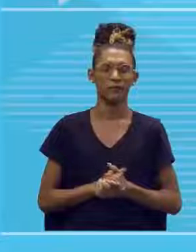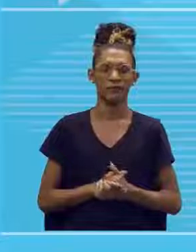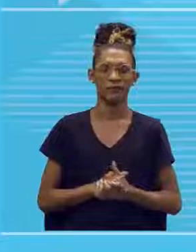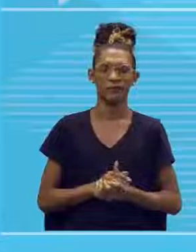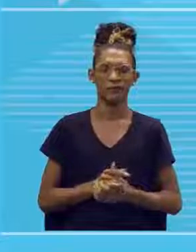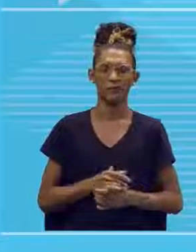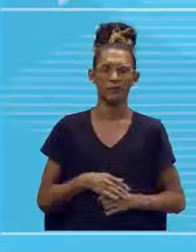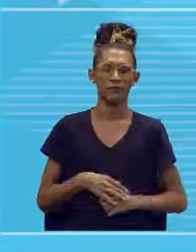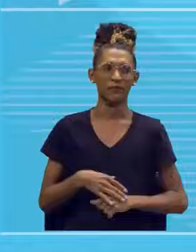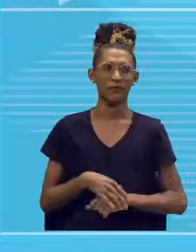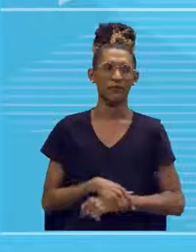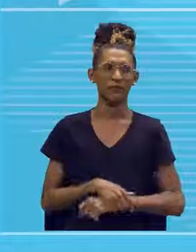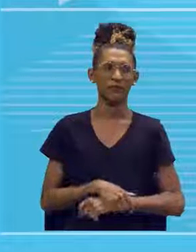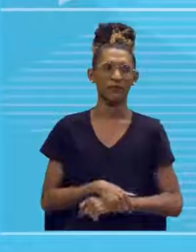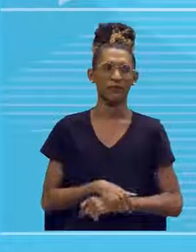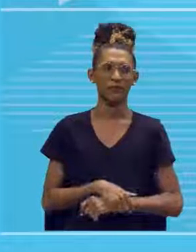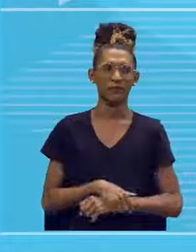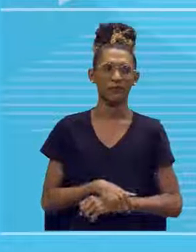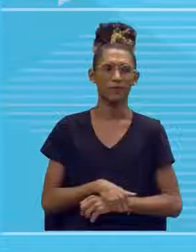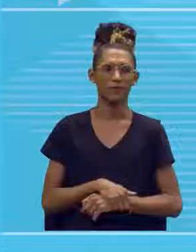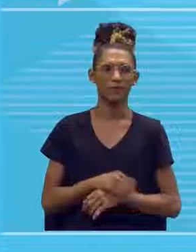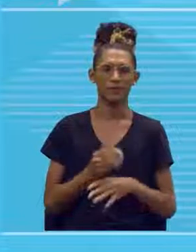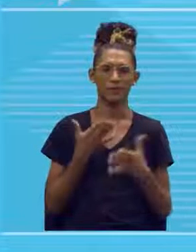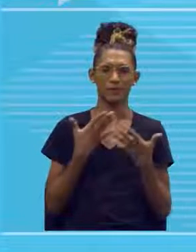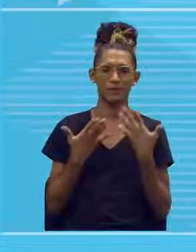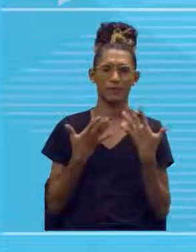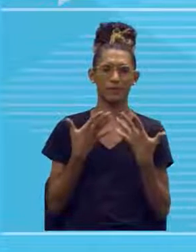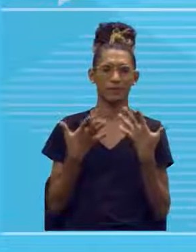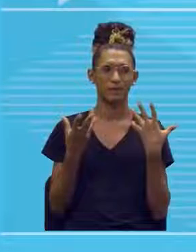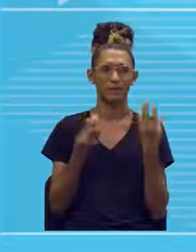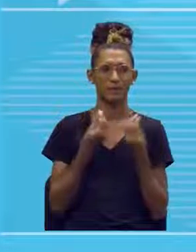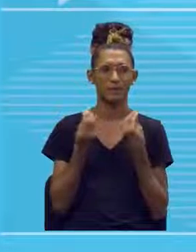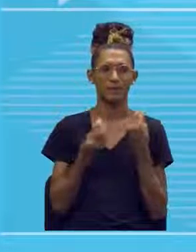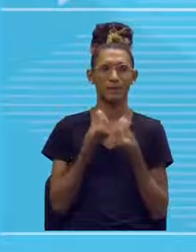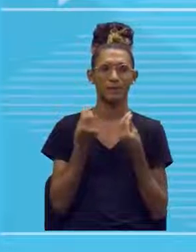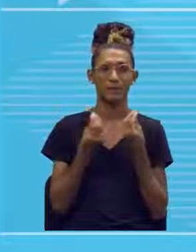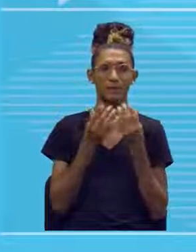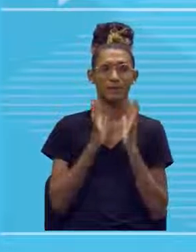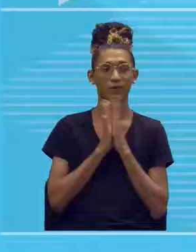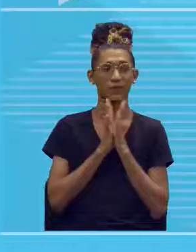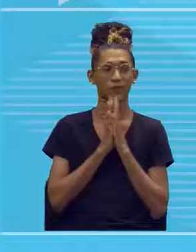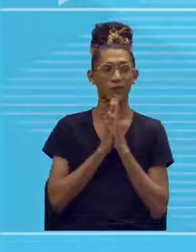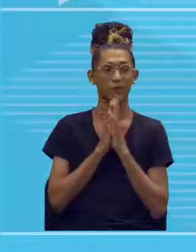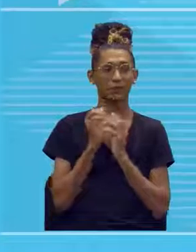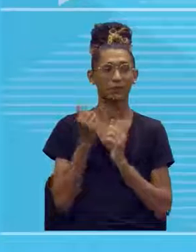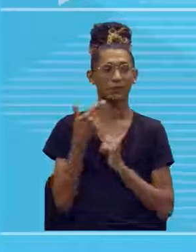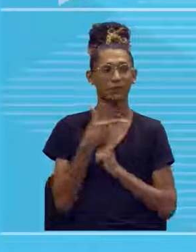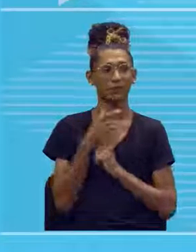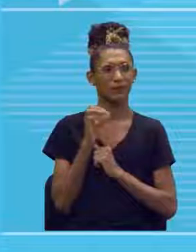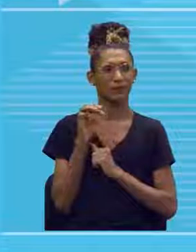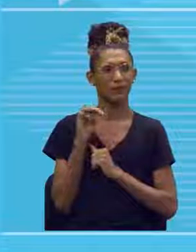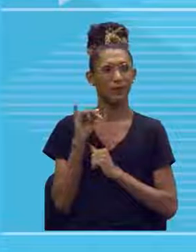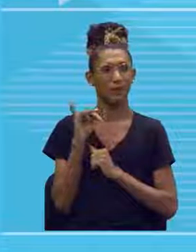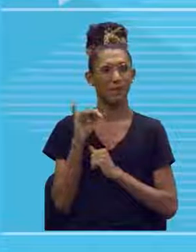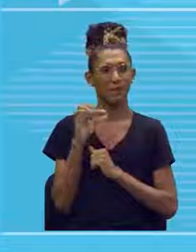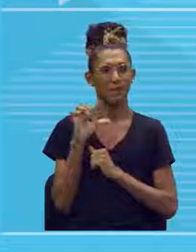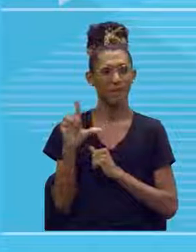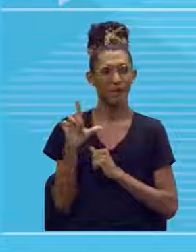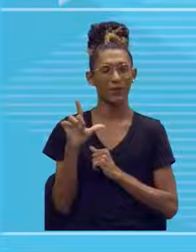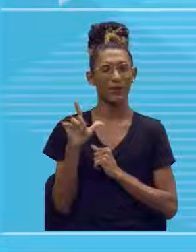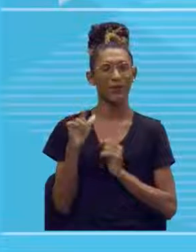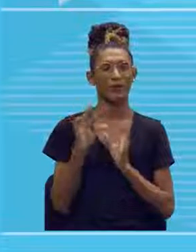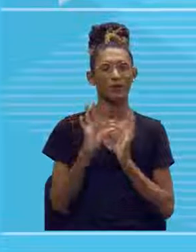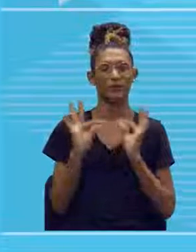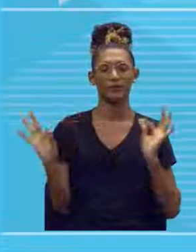de rocha com mais de 12 mil km de diâmetro nessa